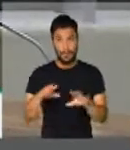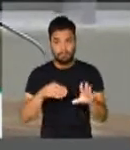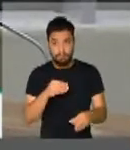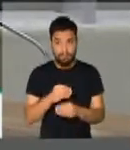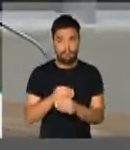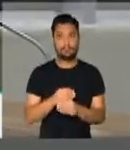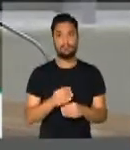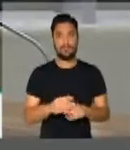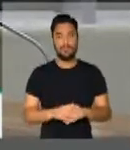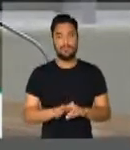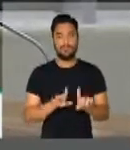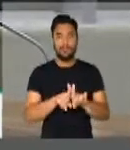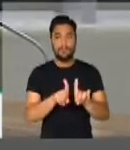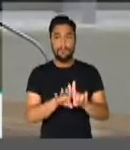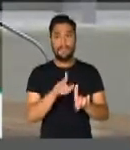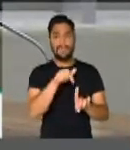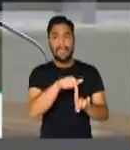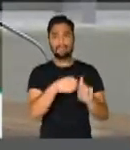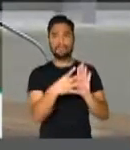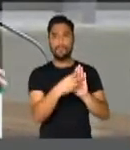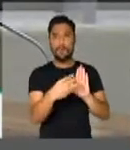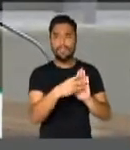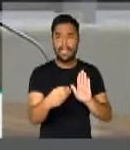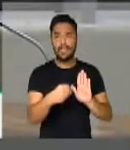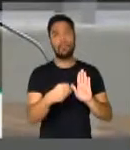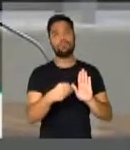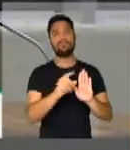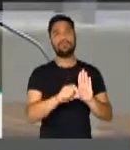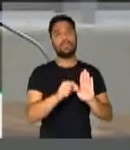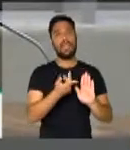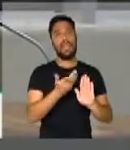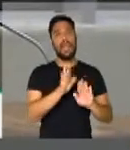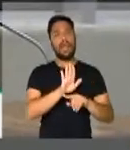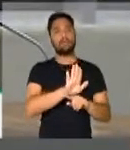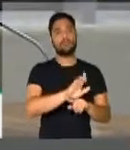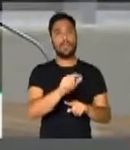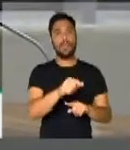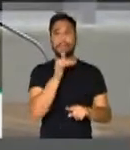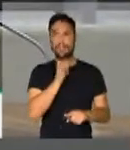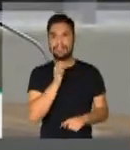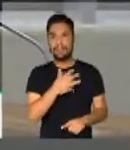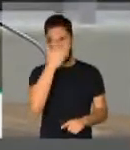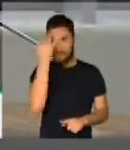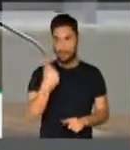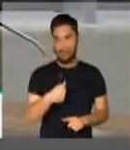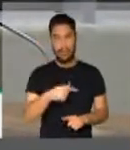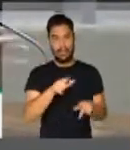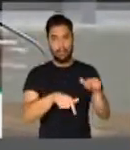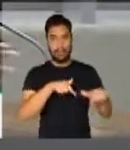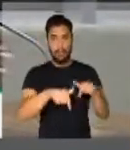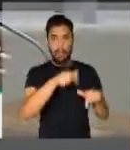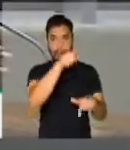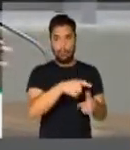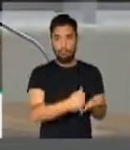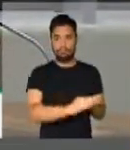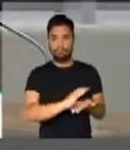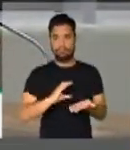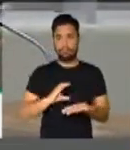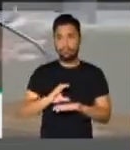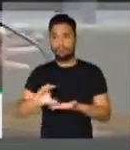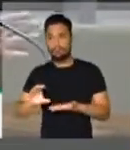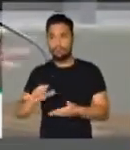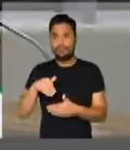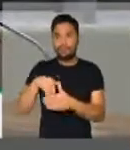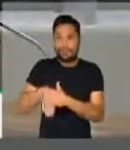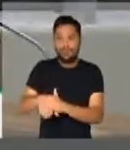Obrigada, presidente. É o famoso modelo contribuição definida e benefício indefinido. Então, eles pegam o dinheiro dos trabalhadores, metem no mercado de